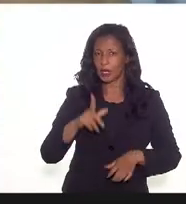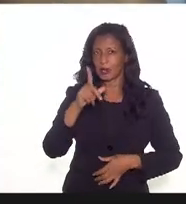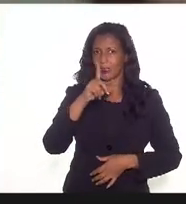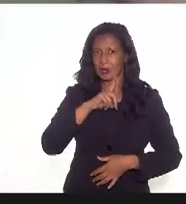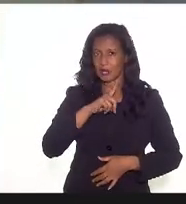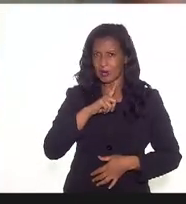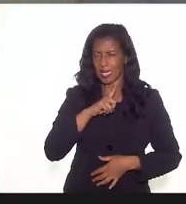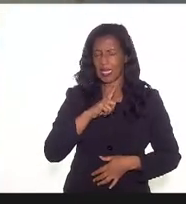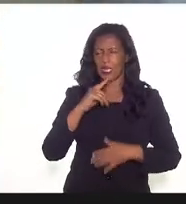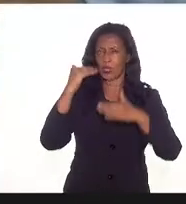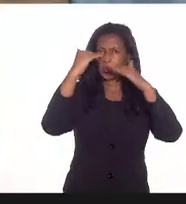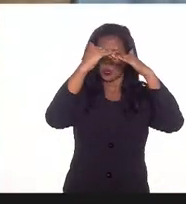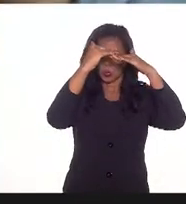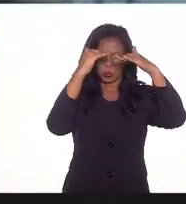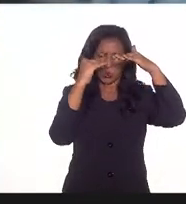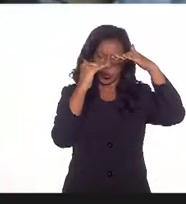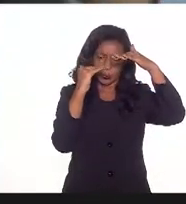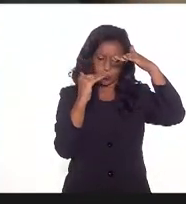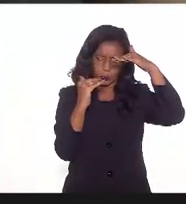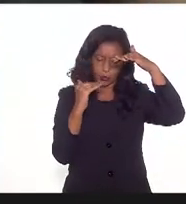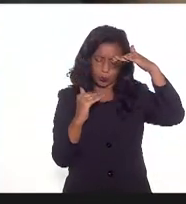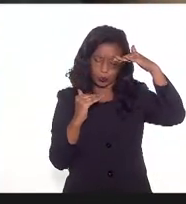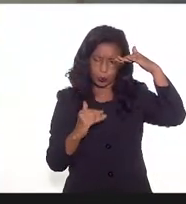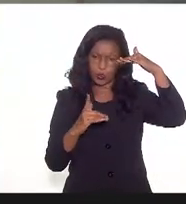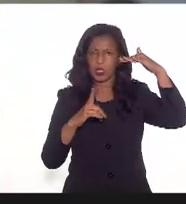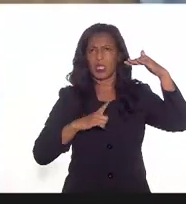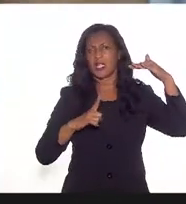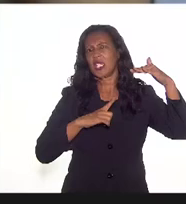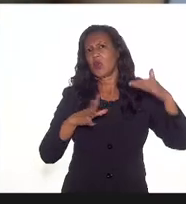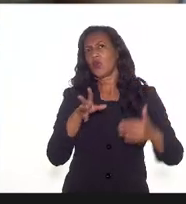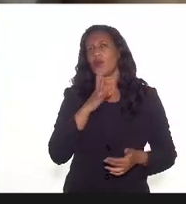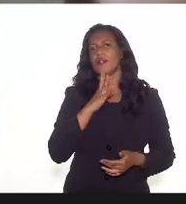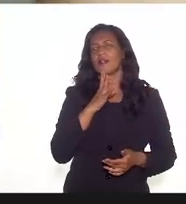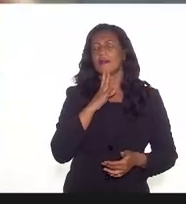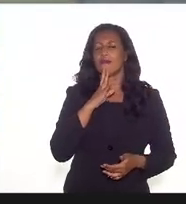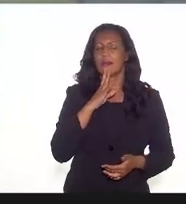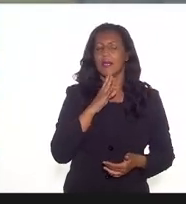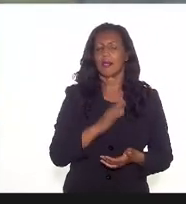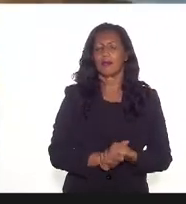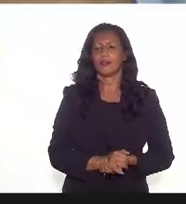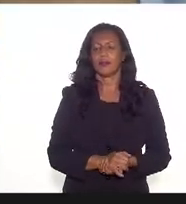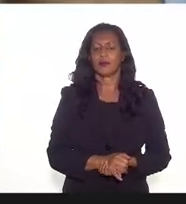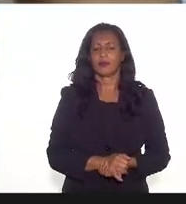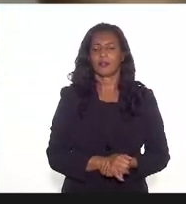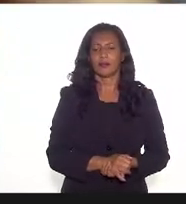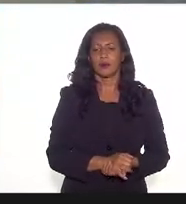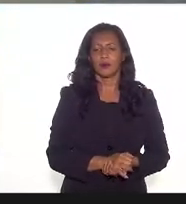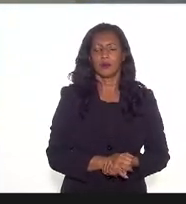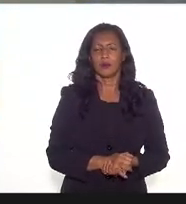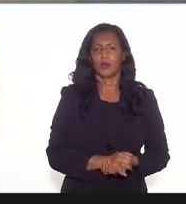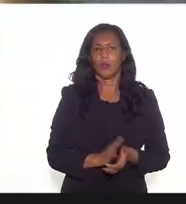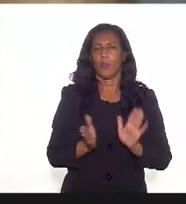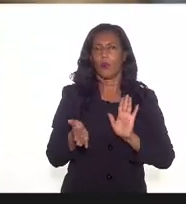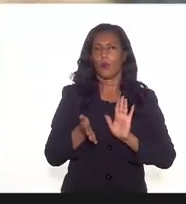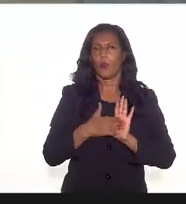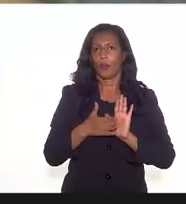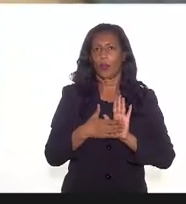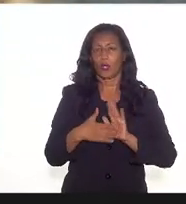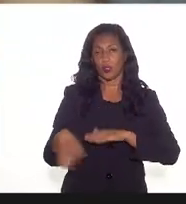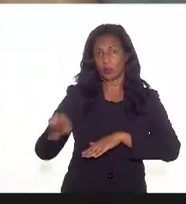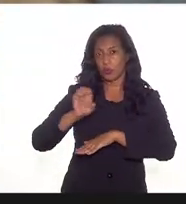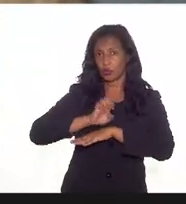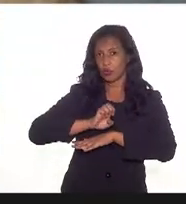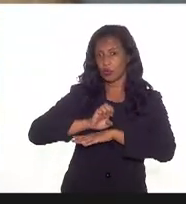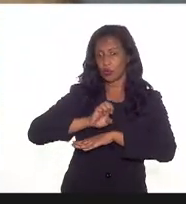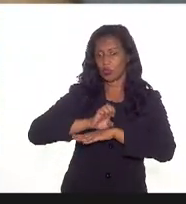este acervo, este conhecimento como proposta de Estado e